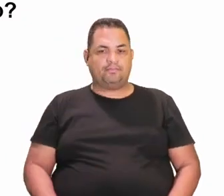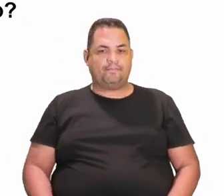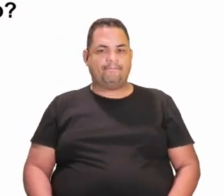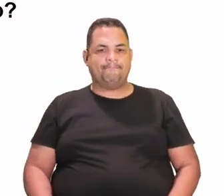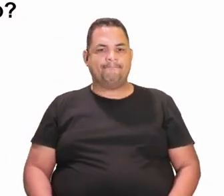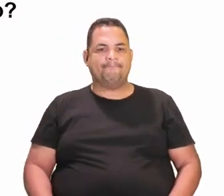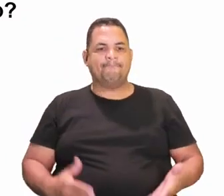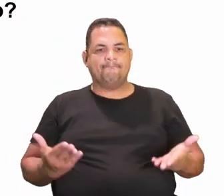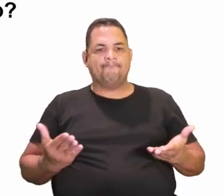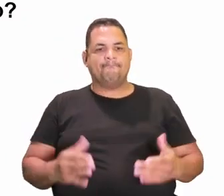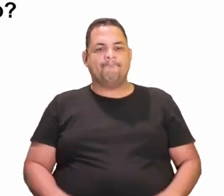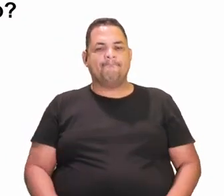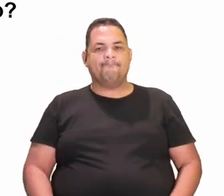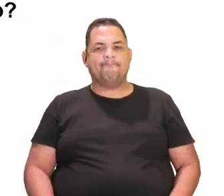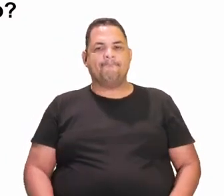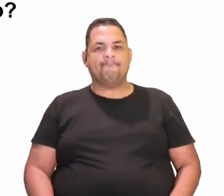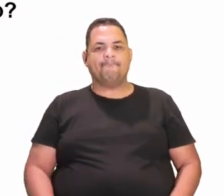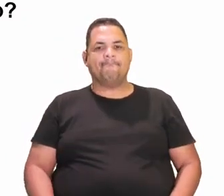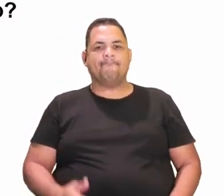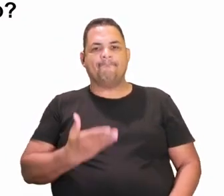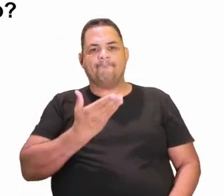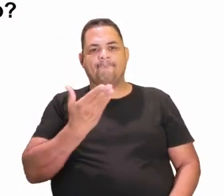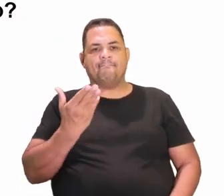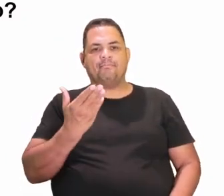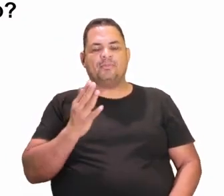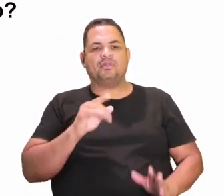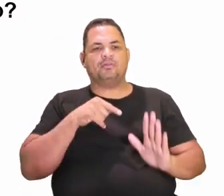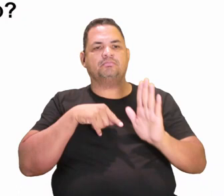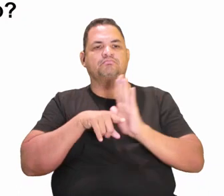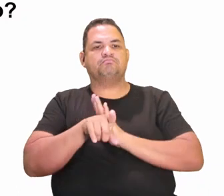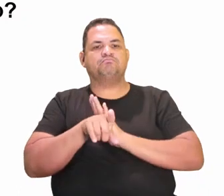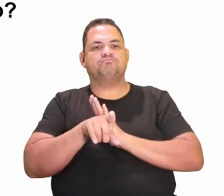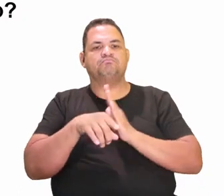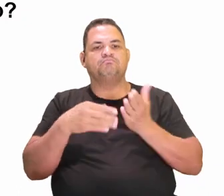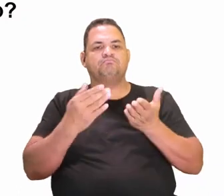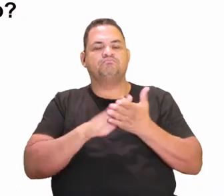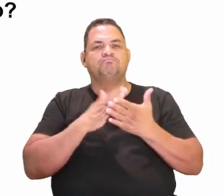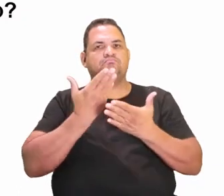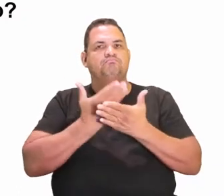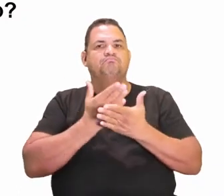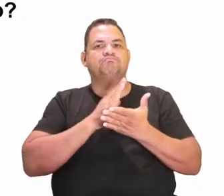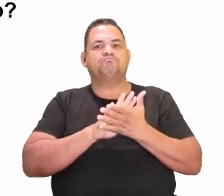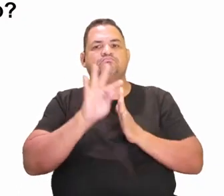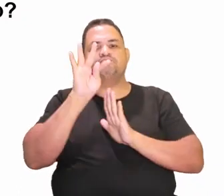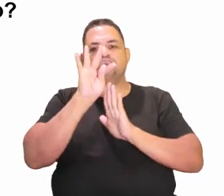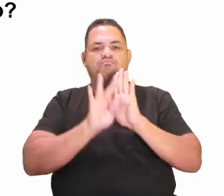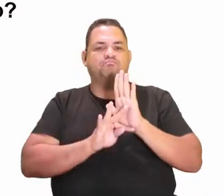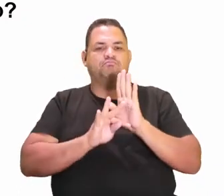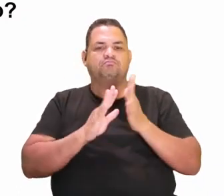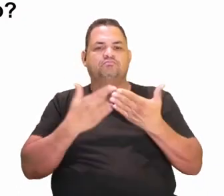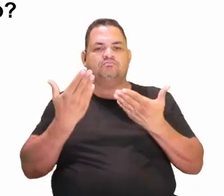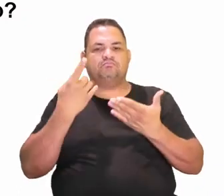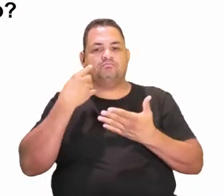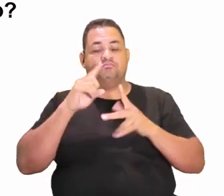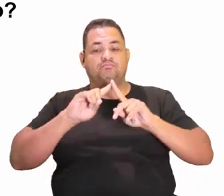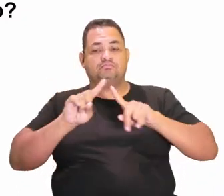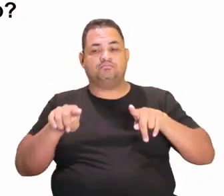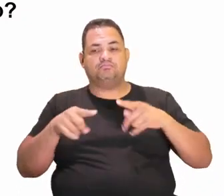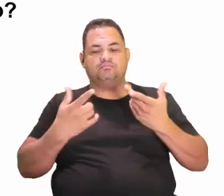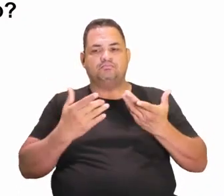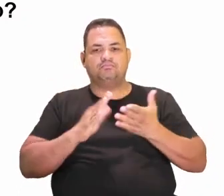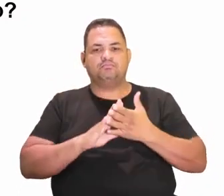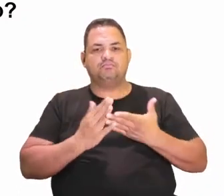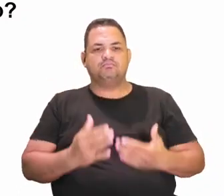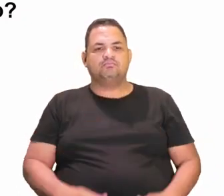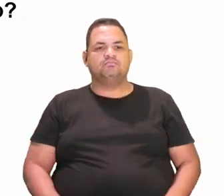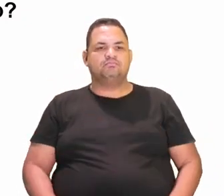é sempre que vai ser fácil. Nessa questão aqui, ele não está pedindo exatamente uma interpretação de texto, né? Mas a